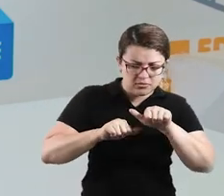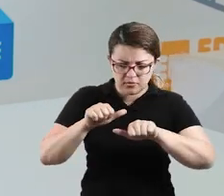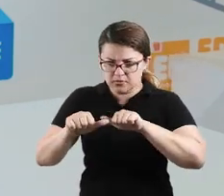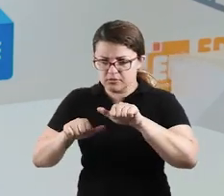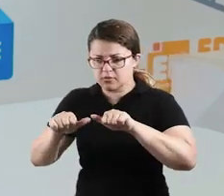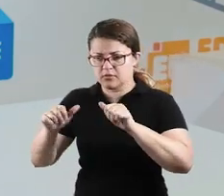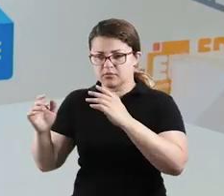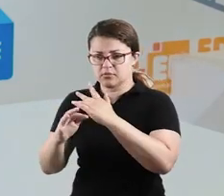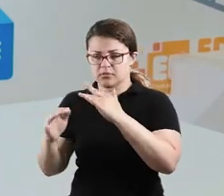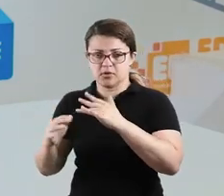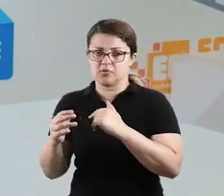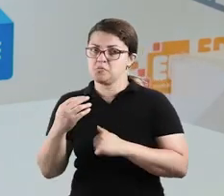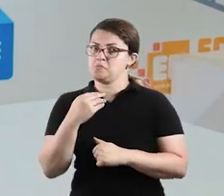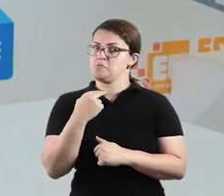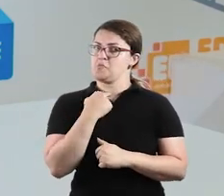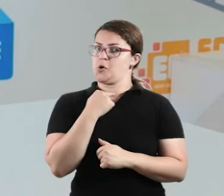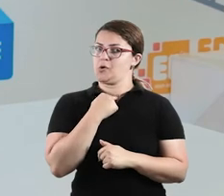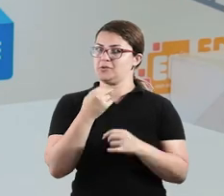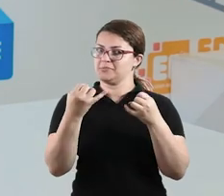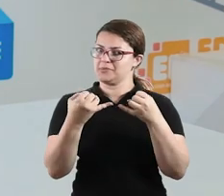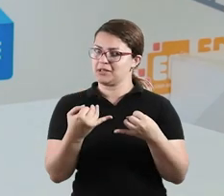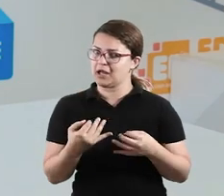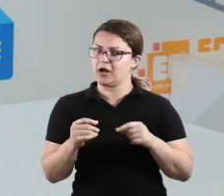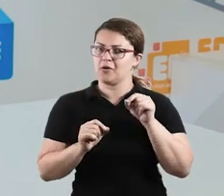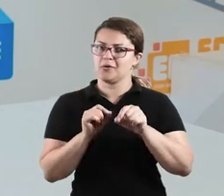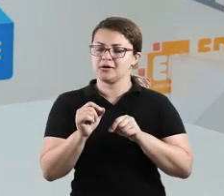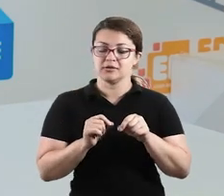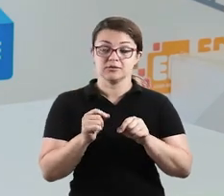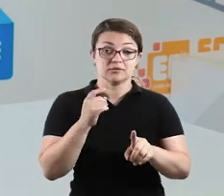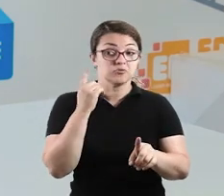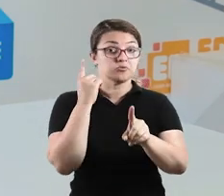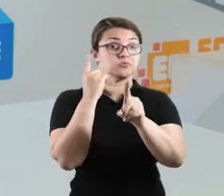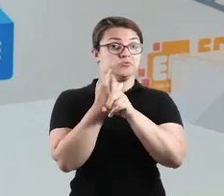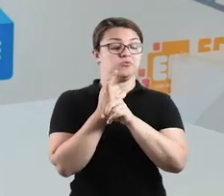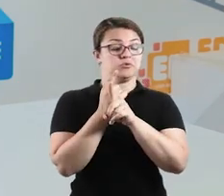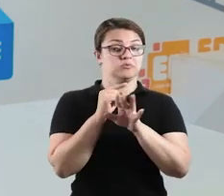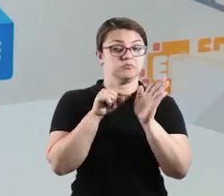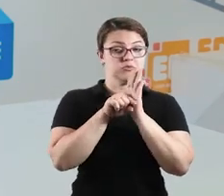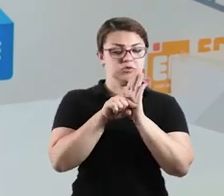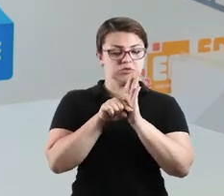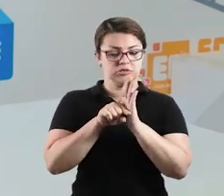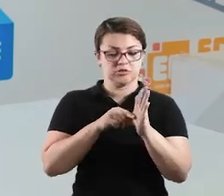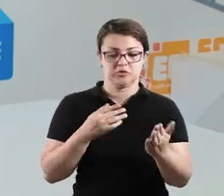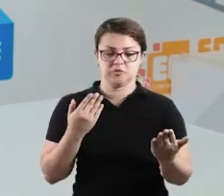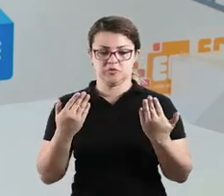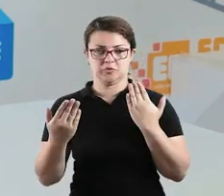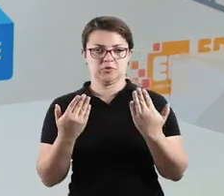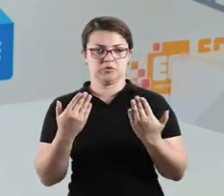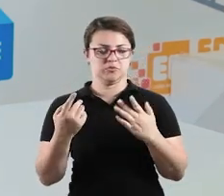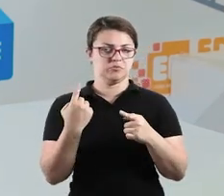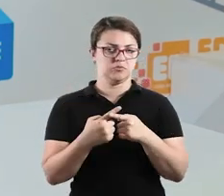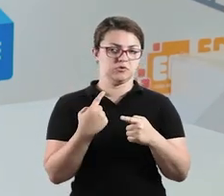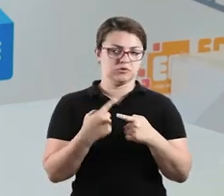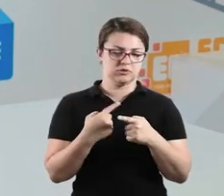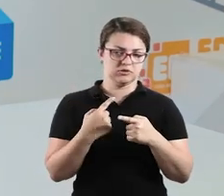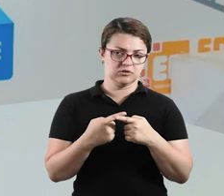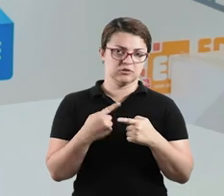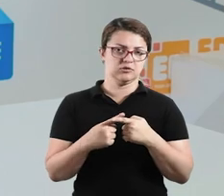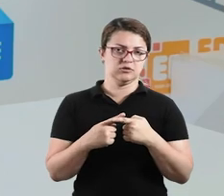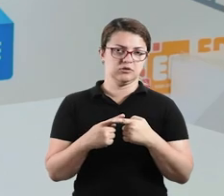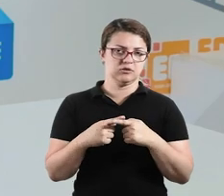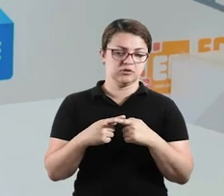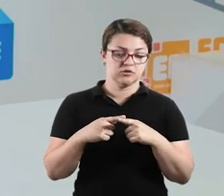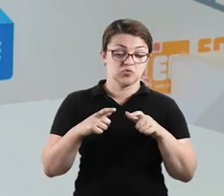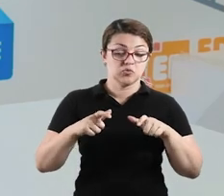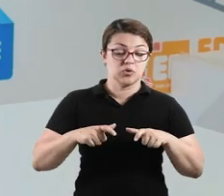Eu não posso explicar mais porque a atividade justamente é vocês descobrirem através de uma pesquisa essas comparações e o porquê que